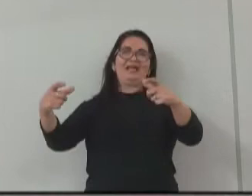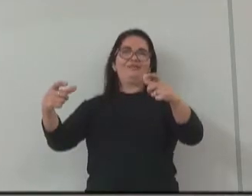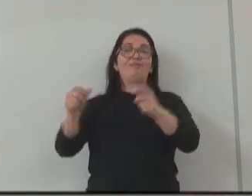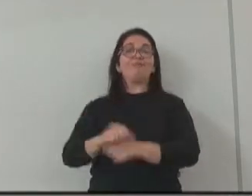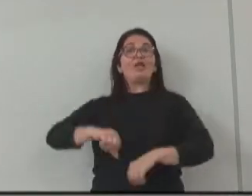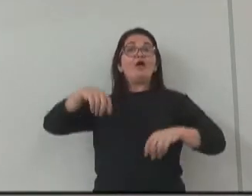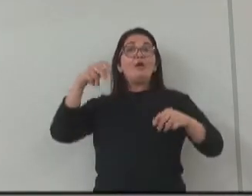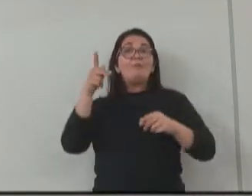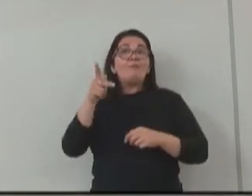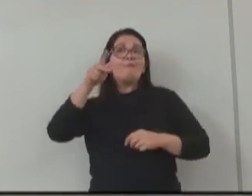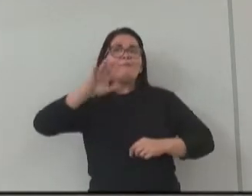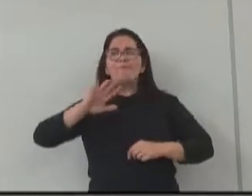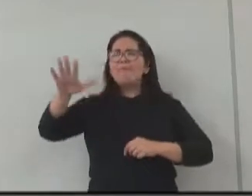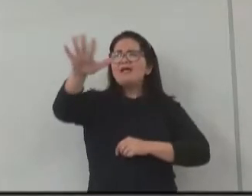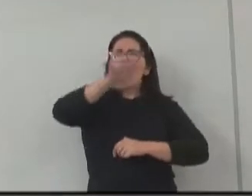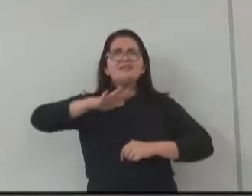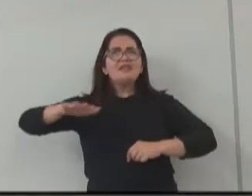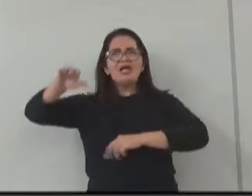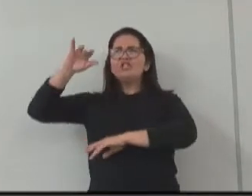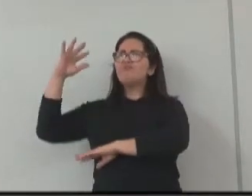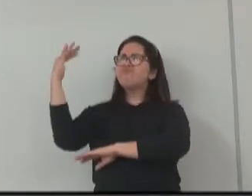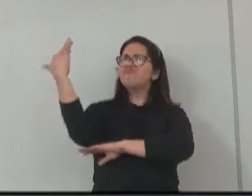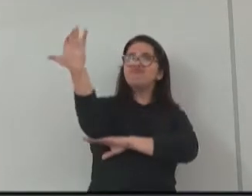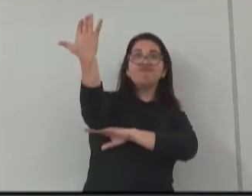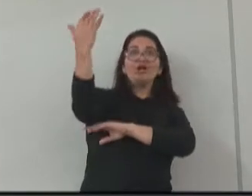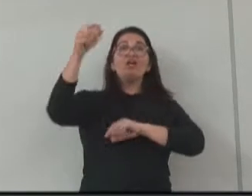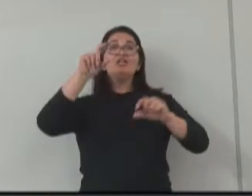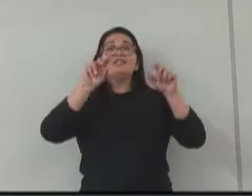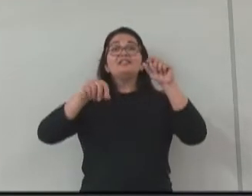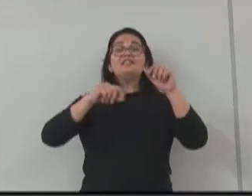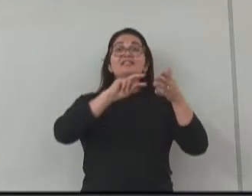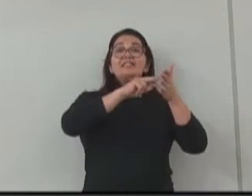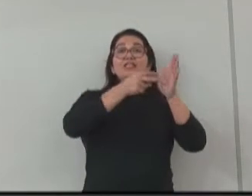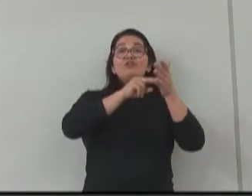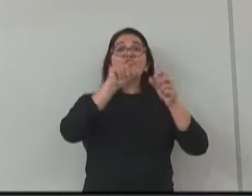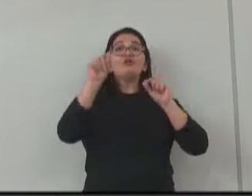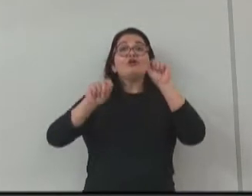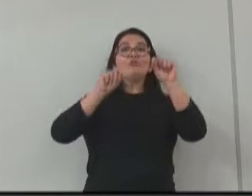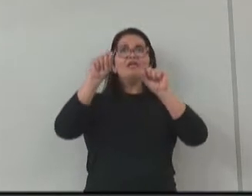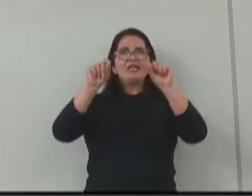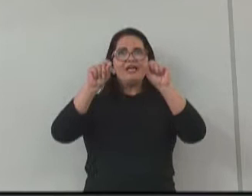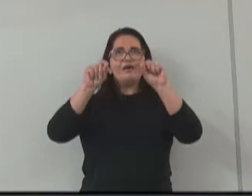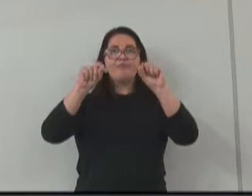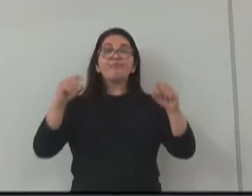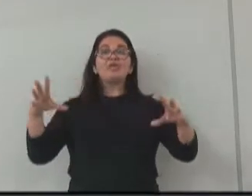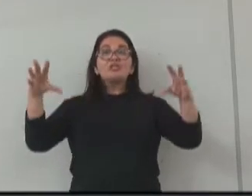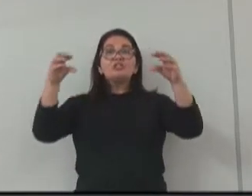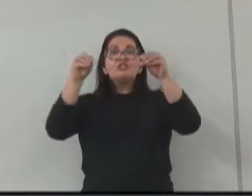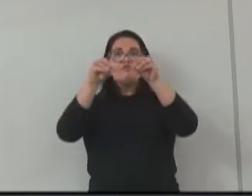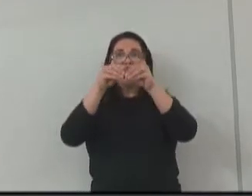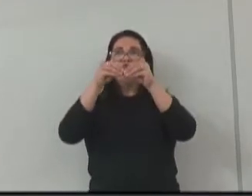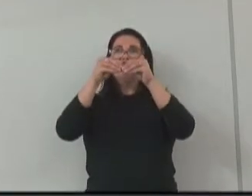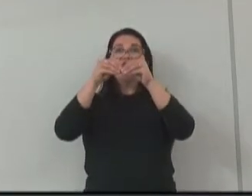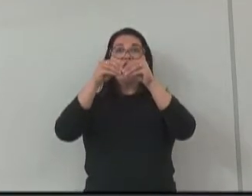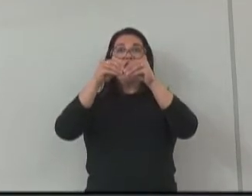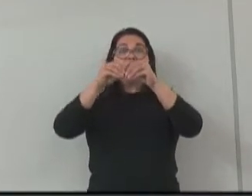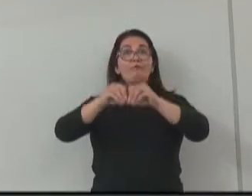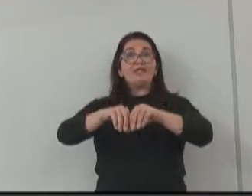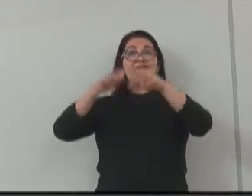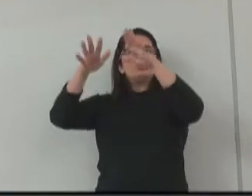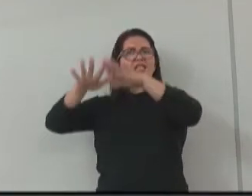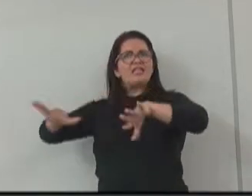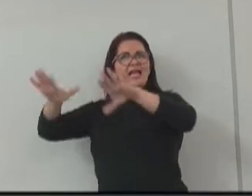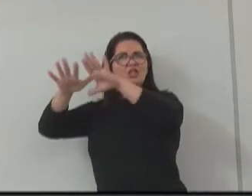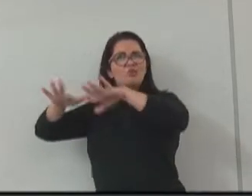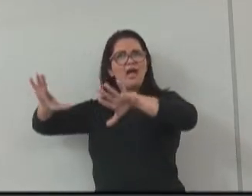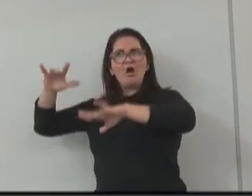Paisagem. Nós temos dois tipos de paisagem. Elas se difundem em paisagem natural e humanística. O conceito